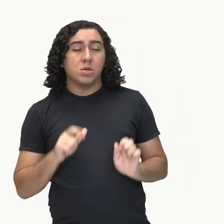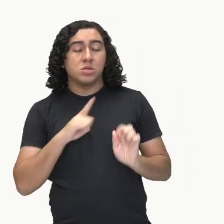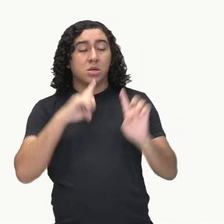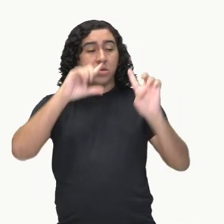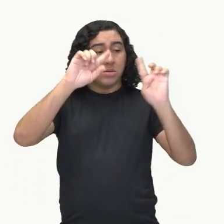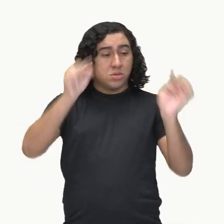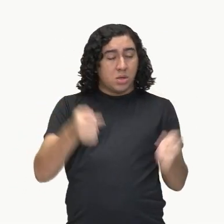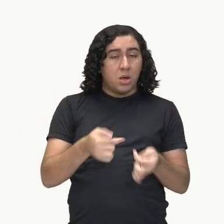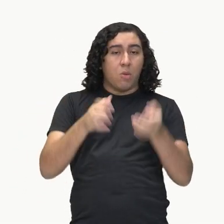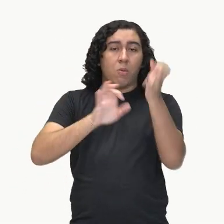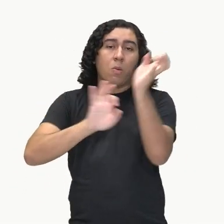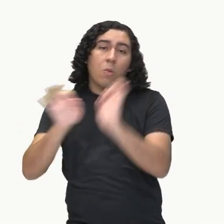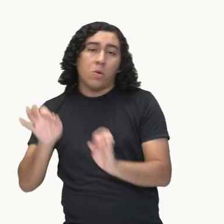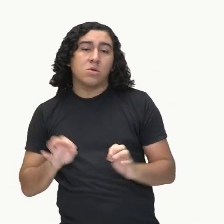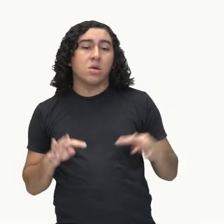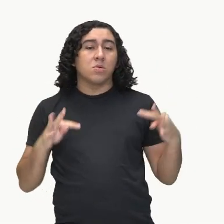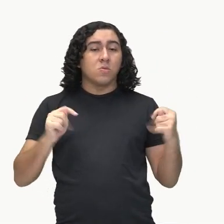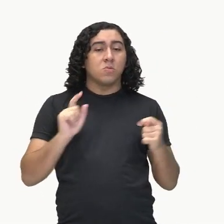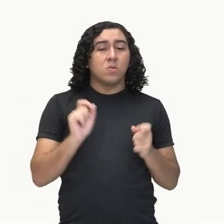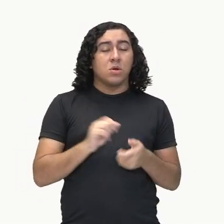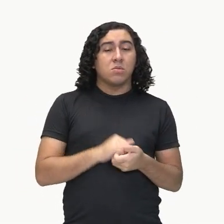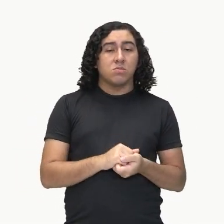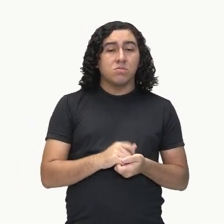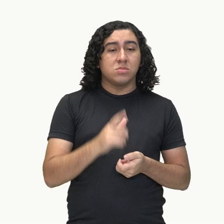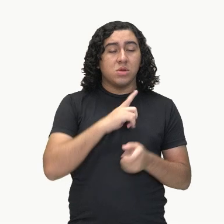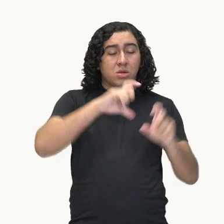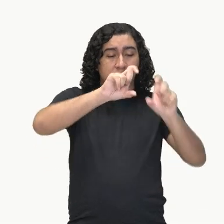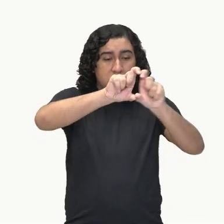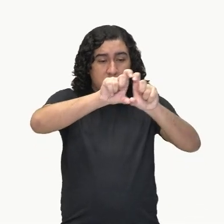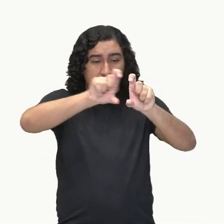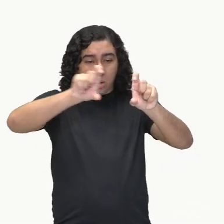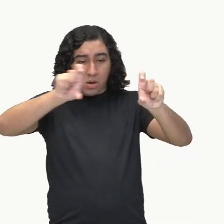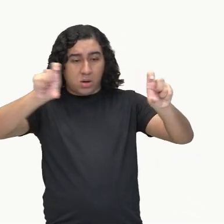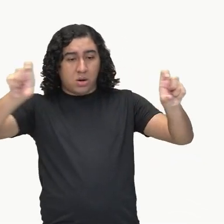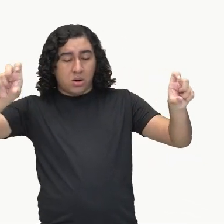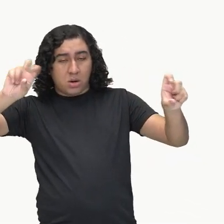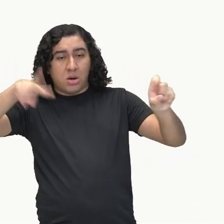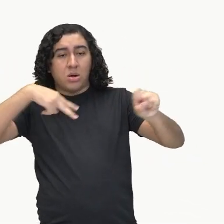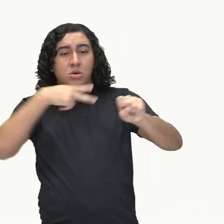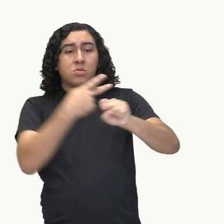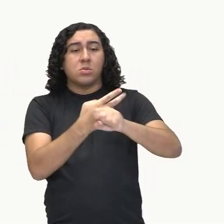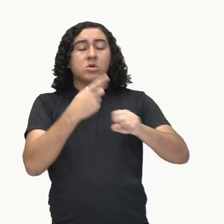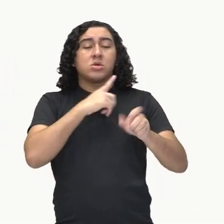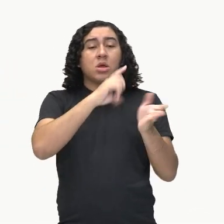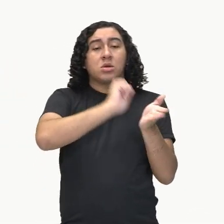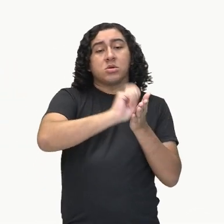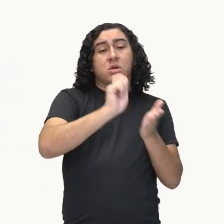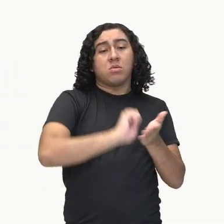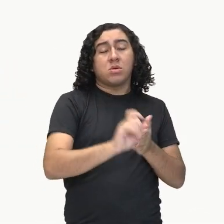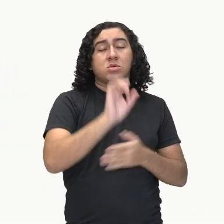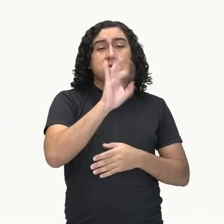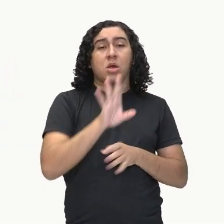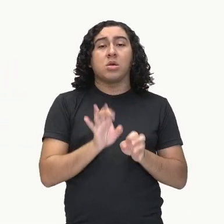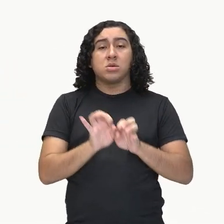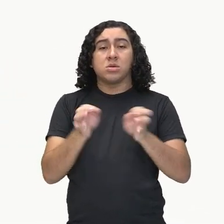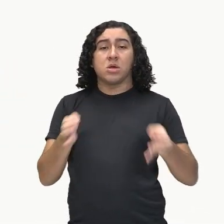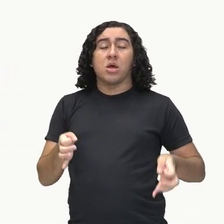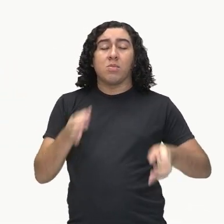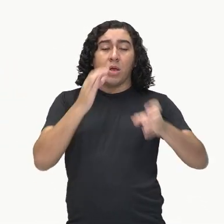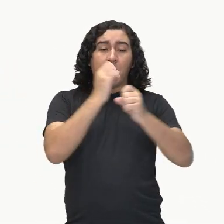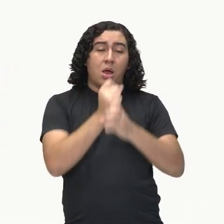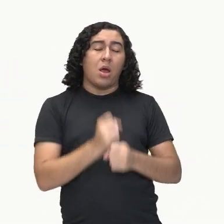parêntese, organizar deste primeiro modo aqui e depois escrever uma adição aí que nós vamos chamar no